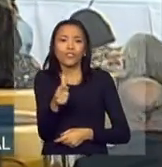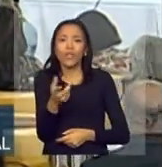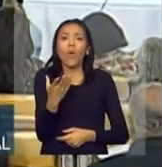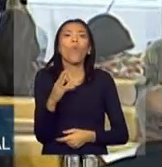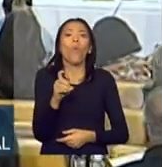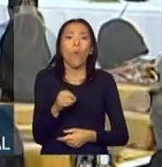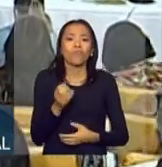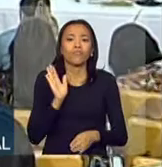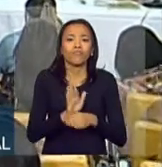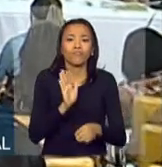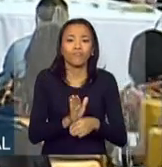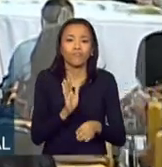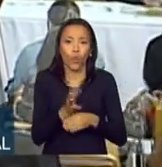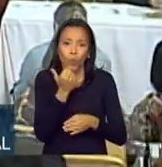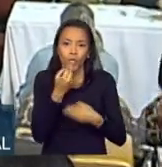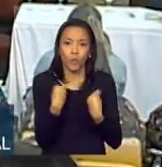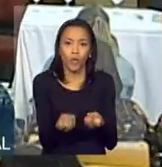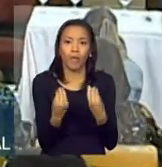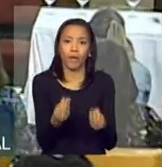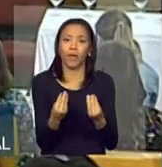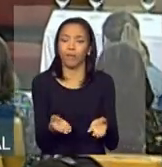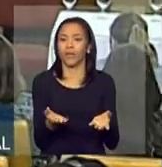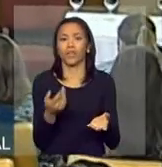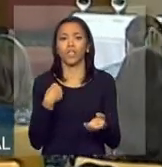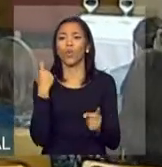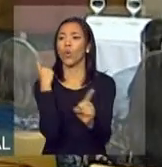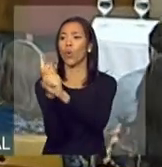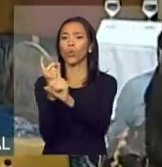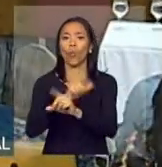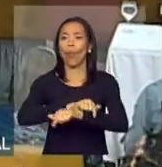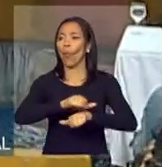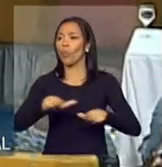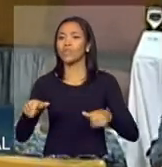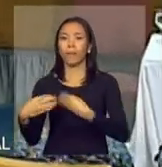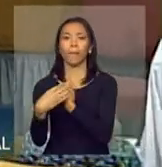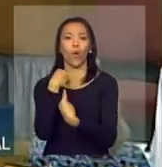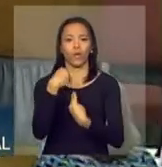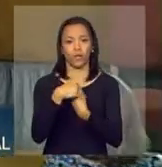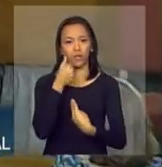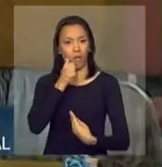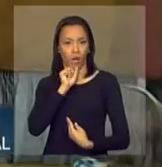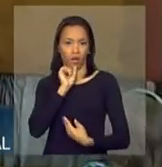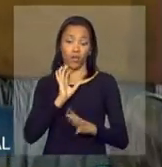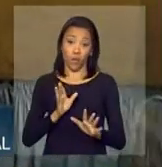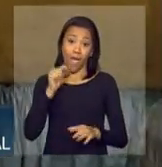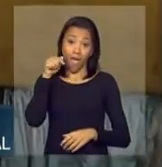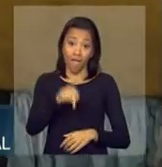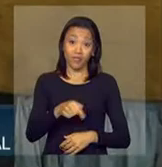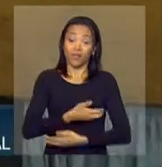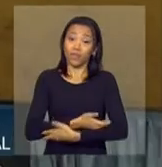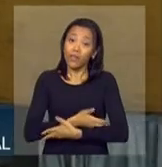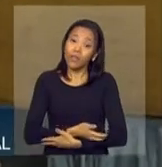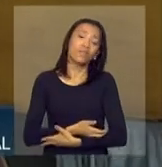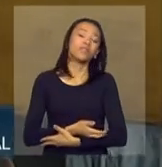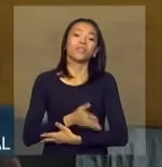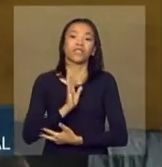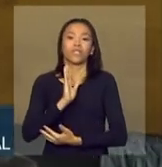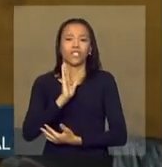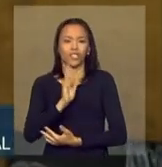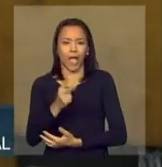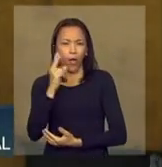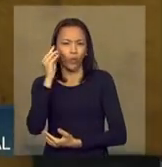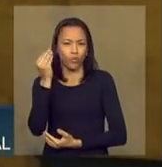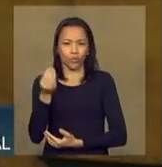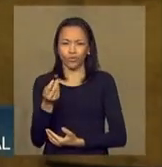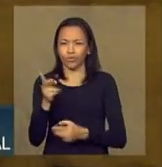amamentar e não encontrou ninguém para orientar. Esta criança foi observada por